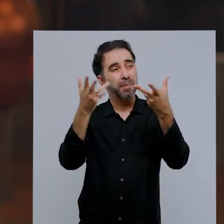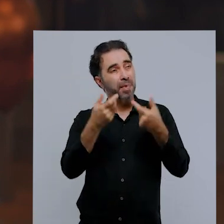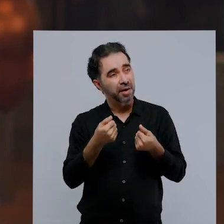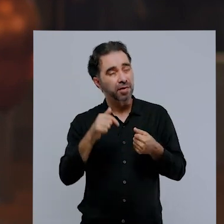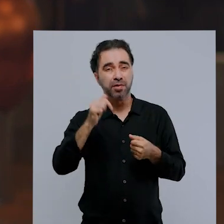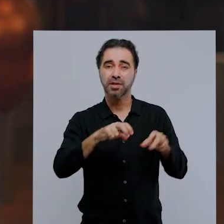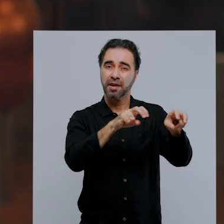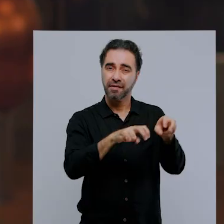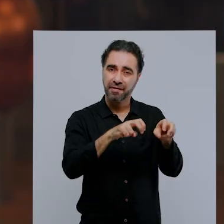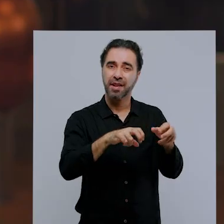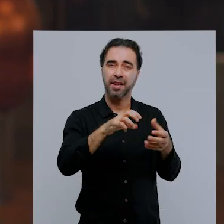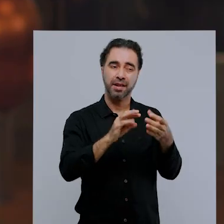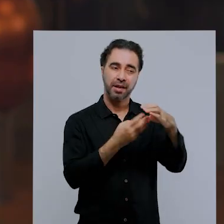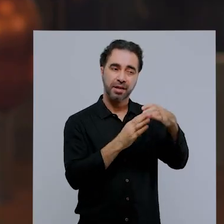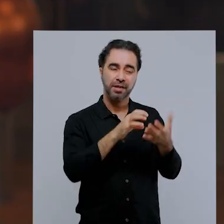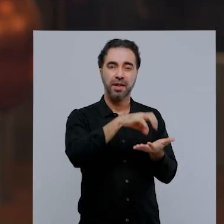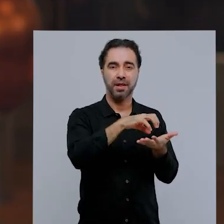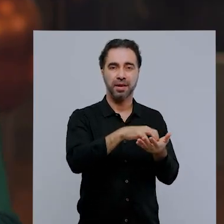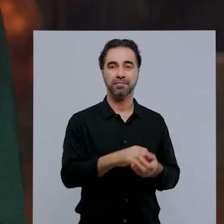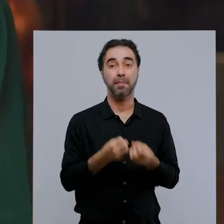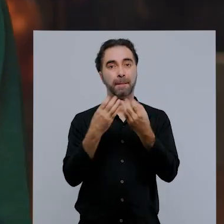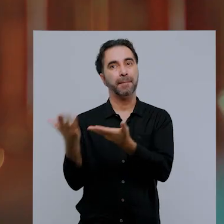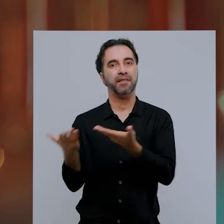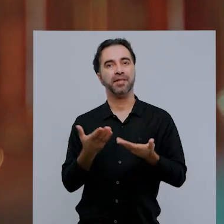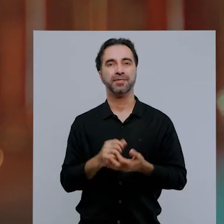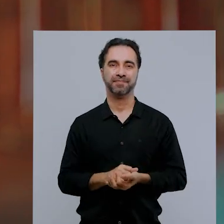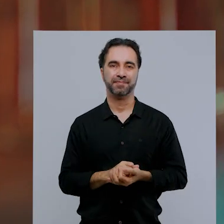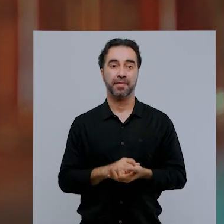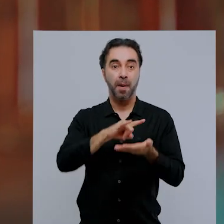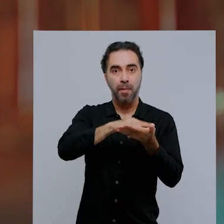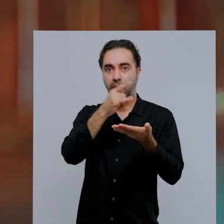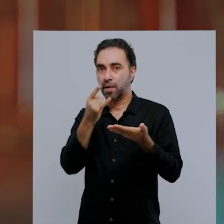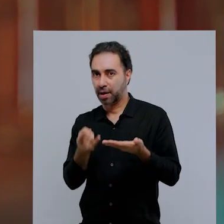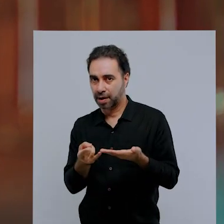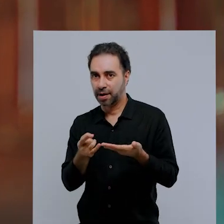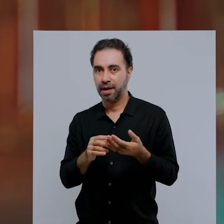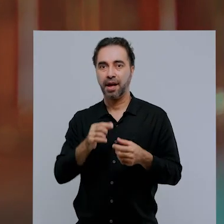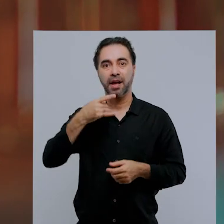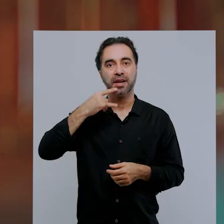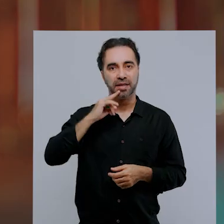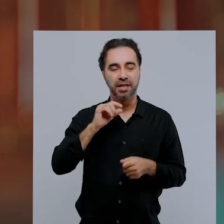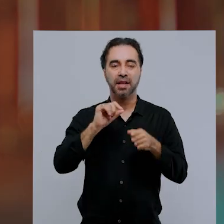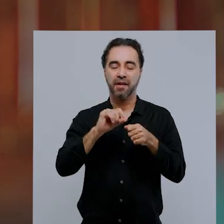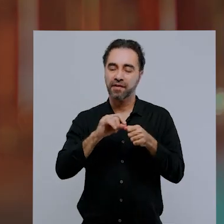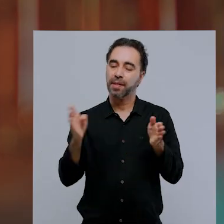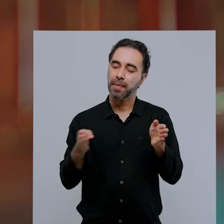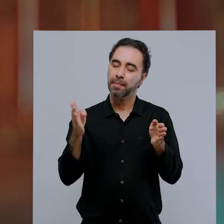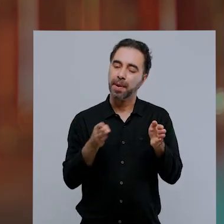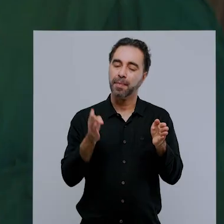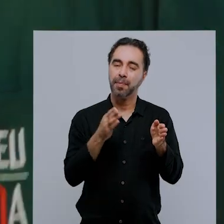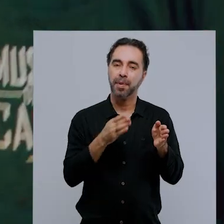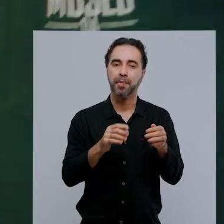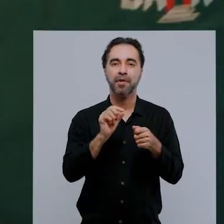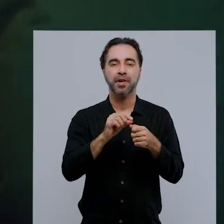que é o Engenho Central de Sertãozinho. Sejam todos bem-vindos. No Museu da Cana, a cachaça é produzida como uma verdadeira